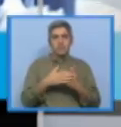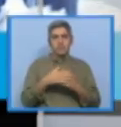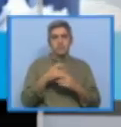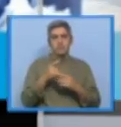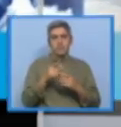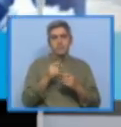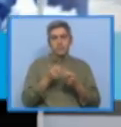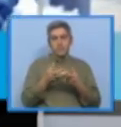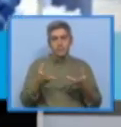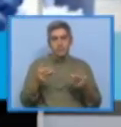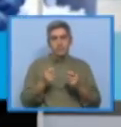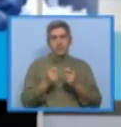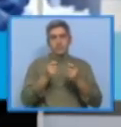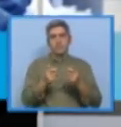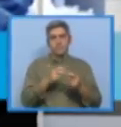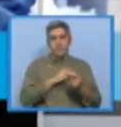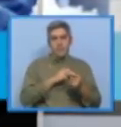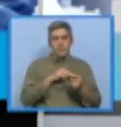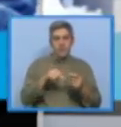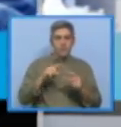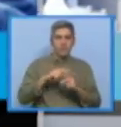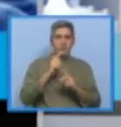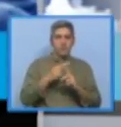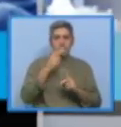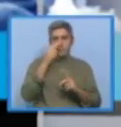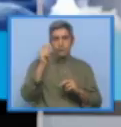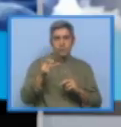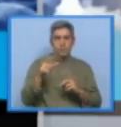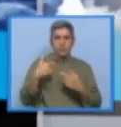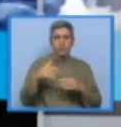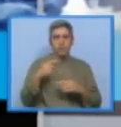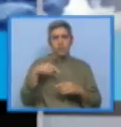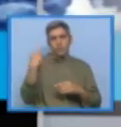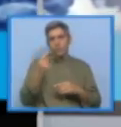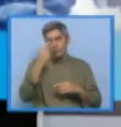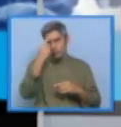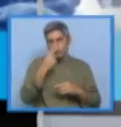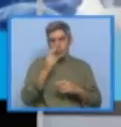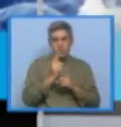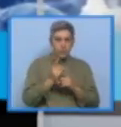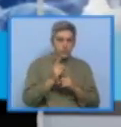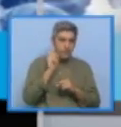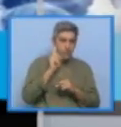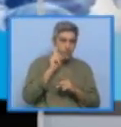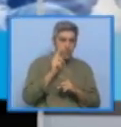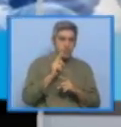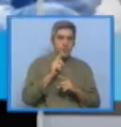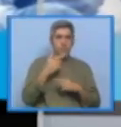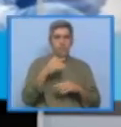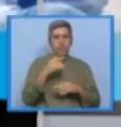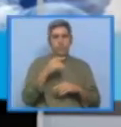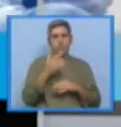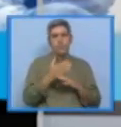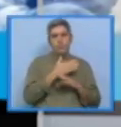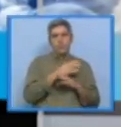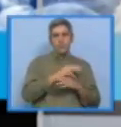essa cerimónia de entrega do prémio. Este ano é uma pessoa com outro perfil, igual valor ou igual craveira aos dos